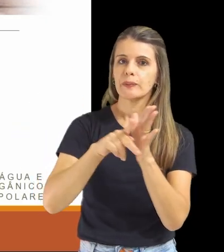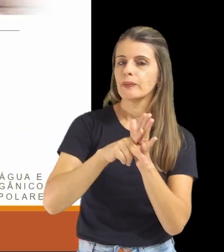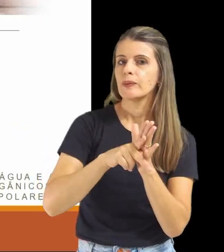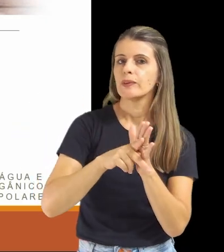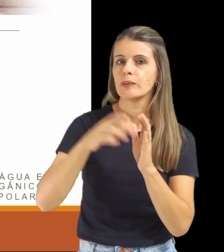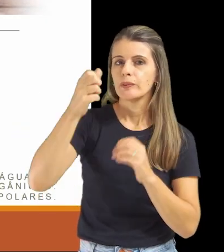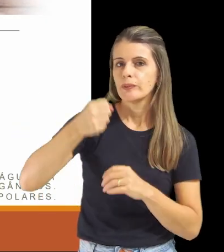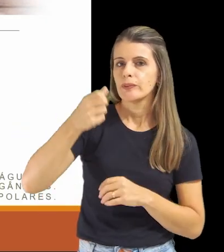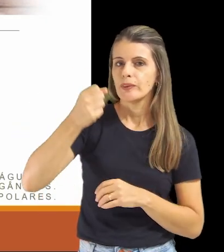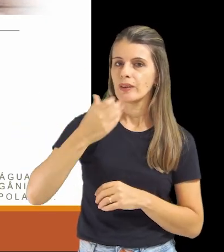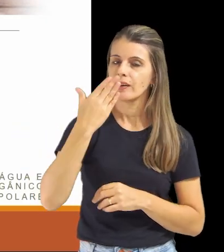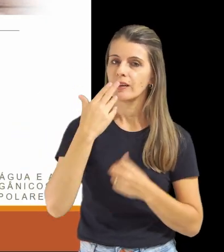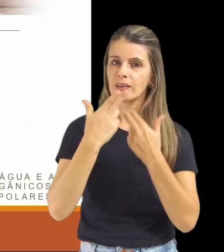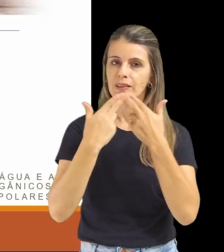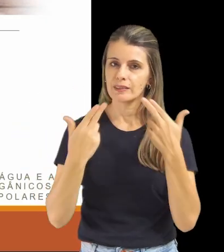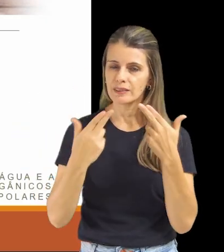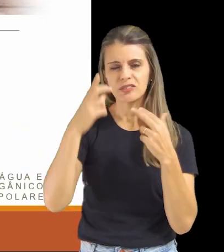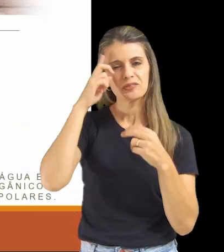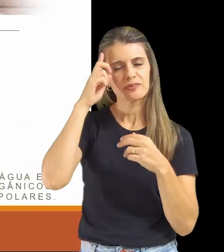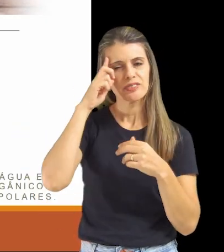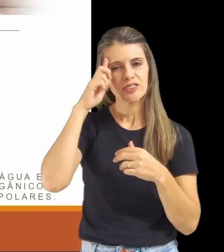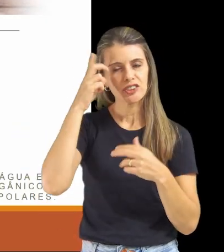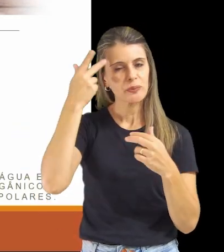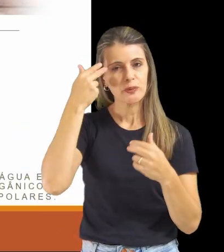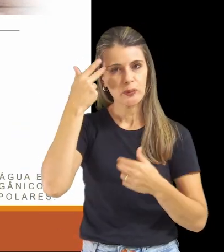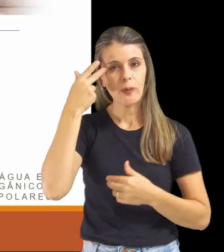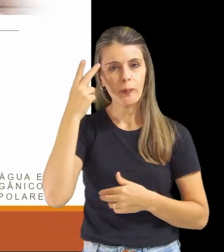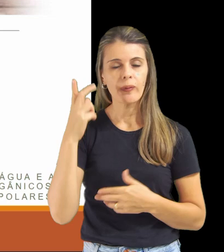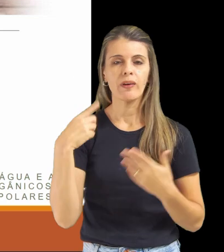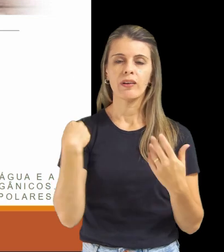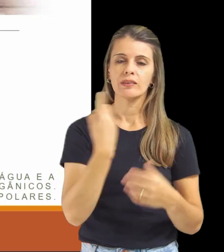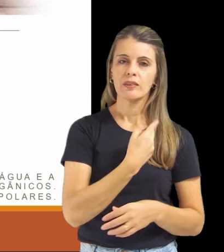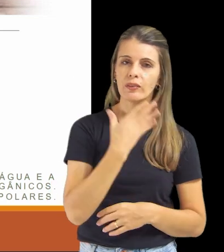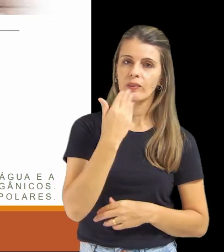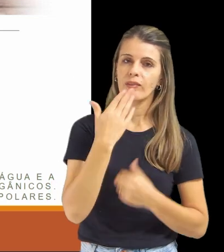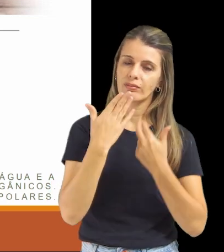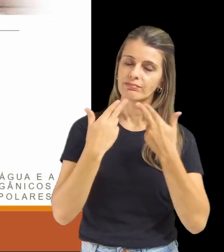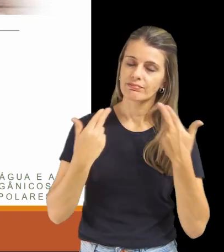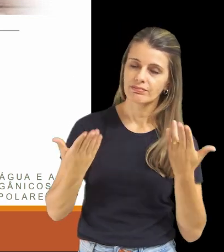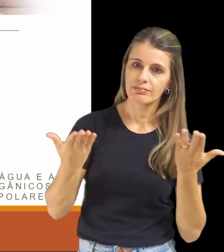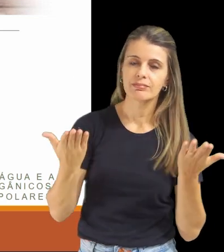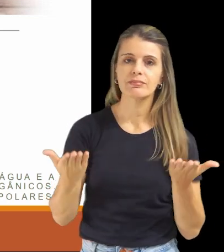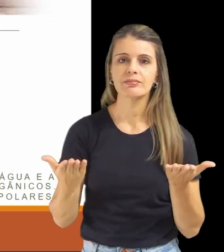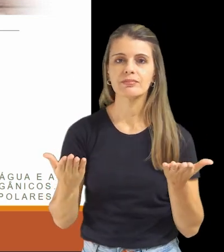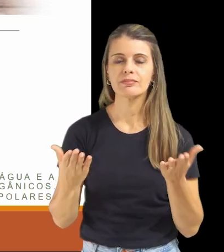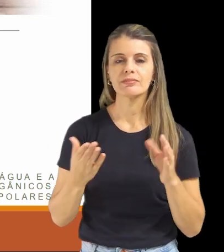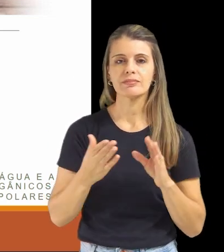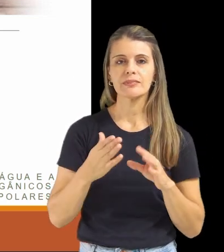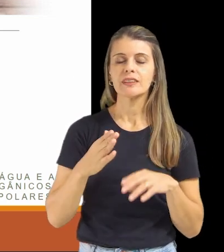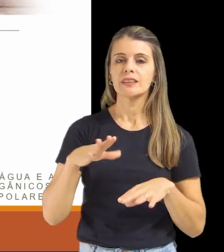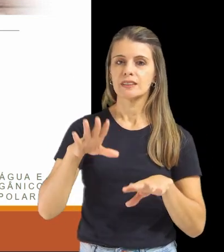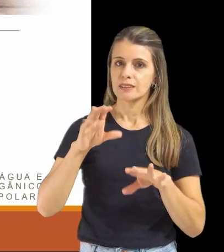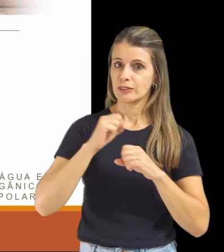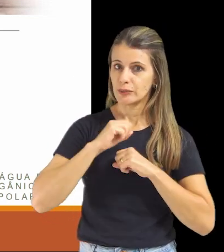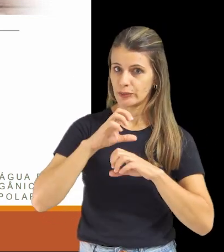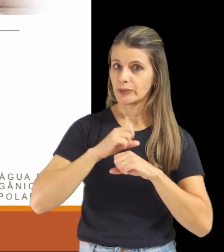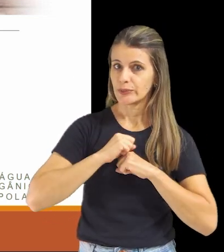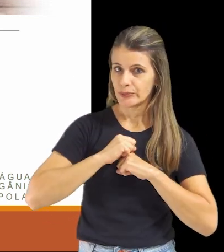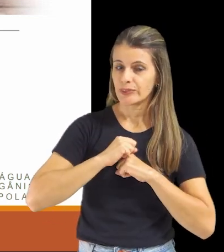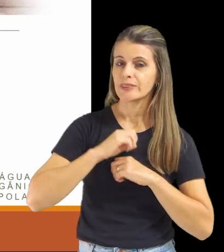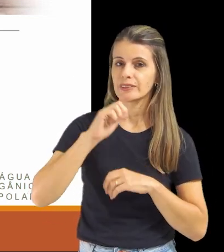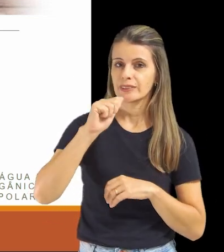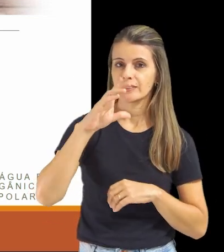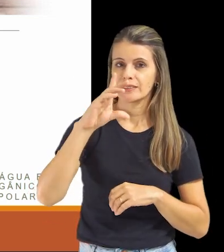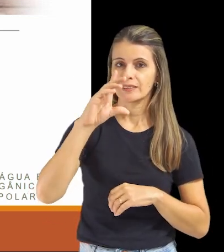coco. Então, são alimentos que estão no nosso dia a dia, na qual nós podemos, né, adquirir